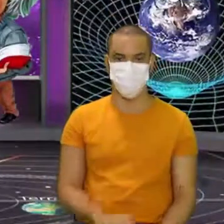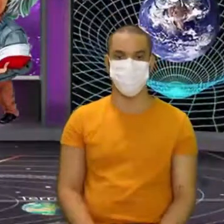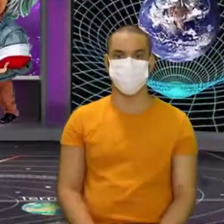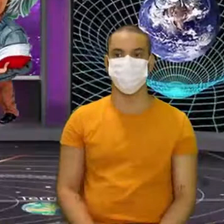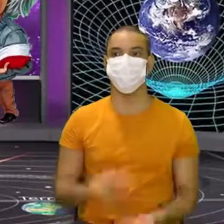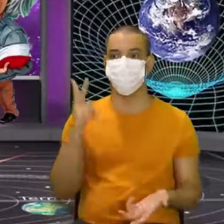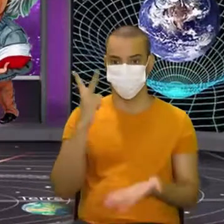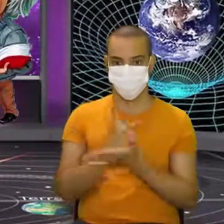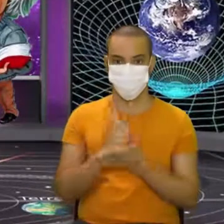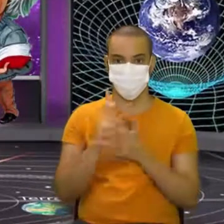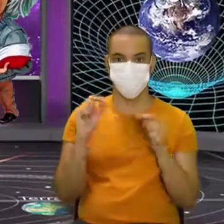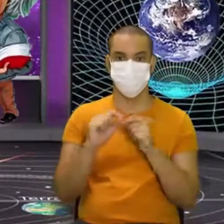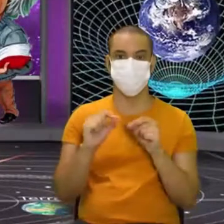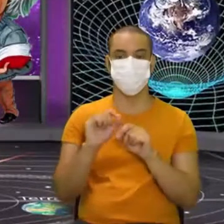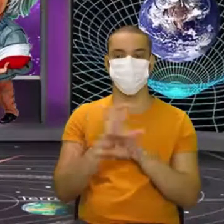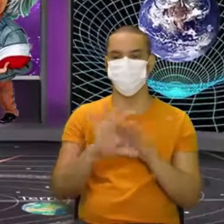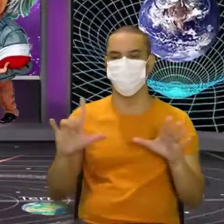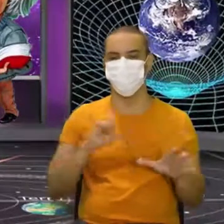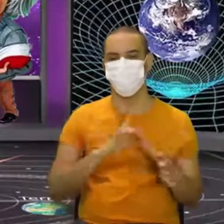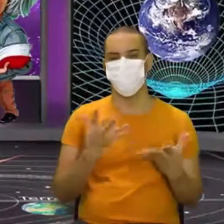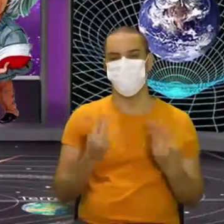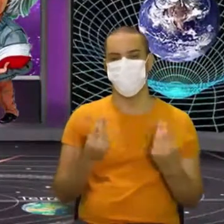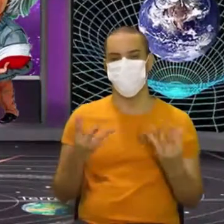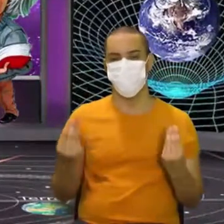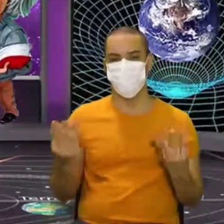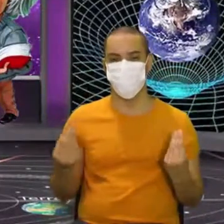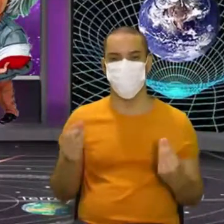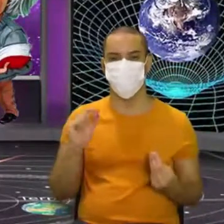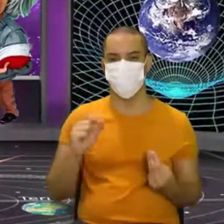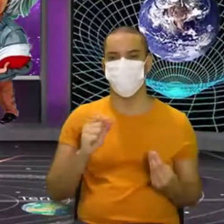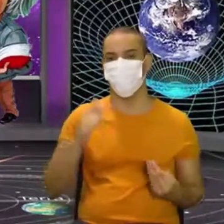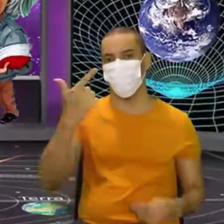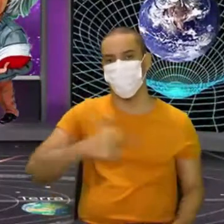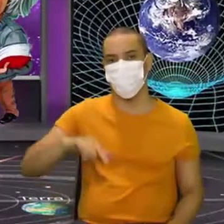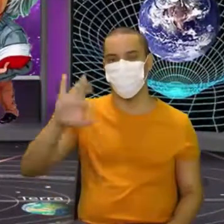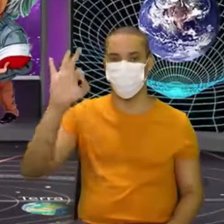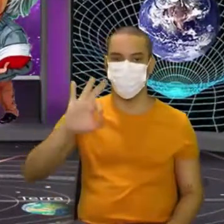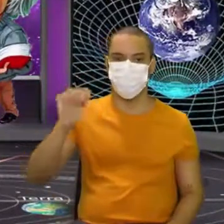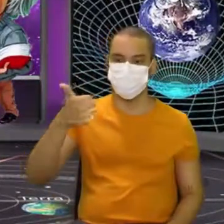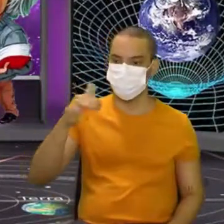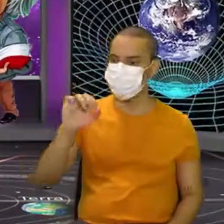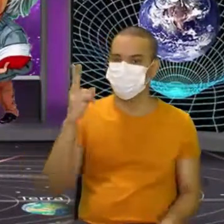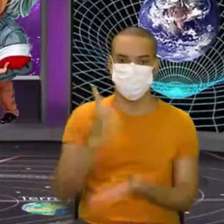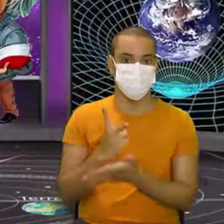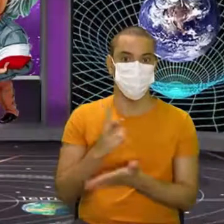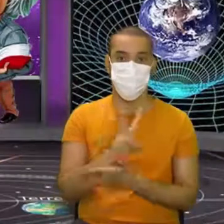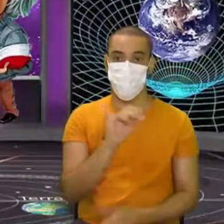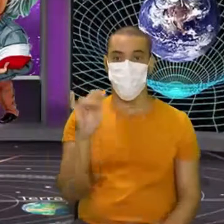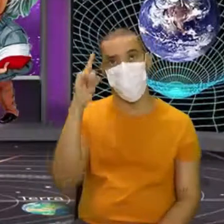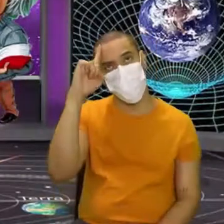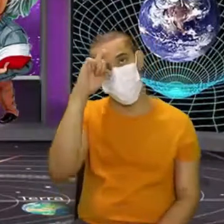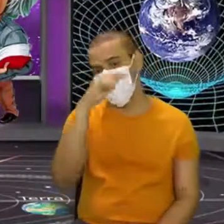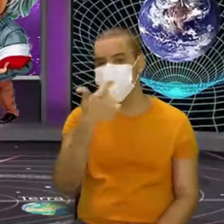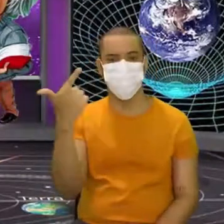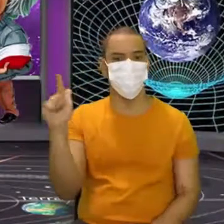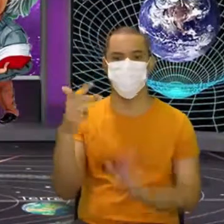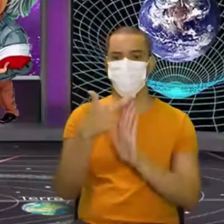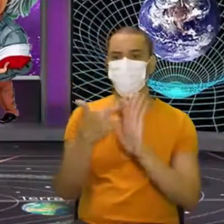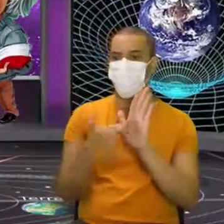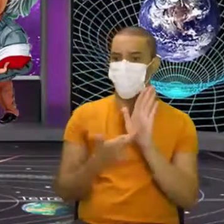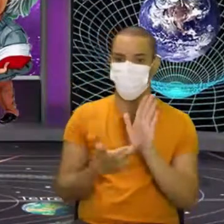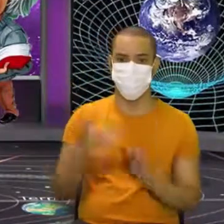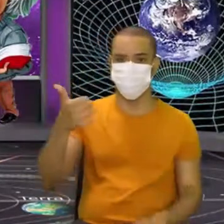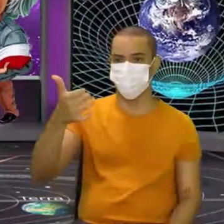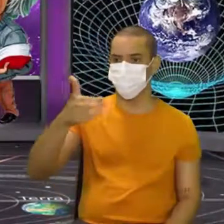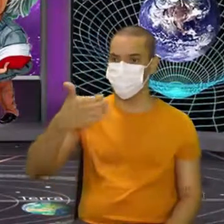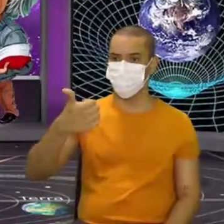toda vez que for fazer essas contas vai ter muita continha e muita potência de 10 é o que vai dificultar um pouco o resto é a regra da mão